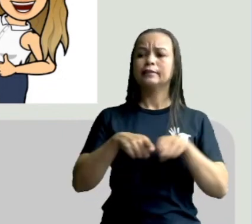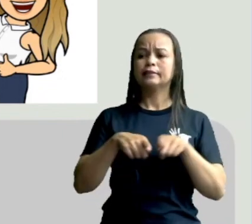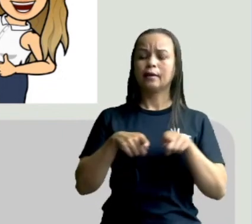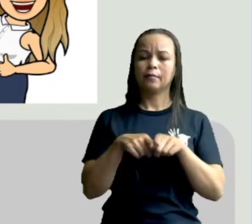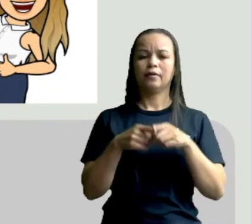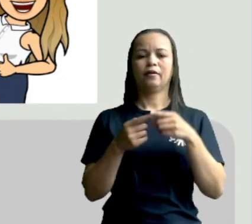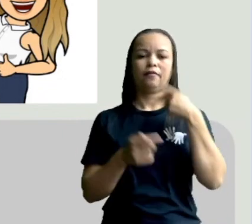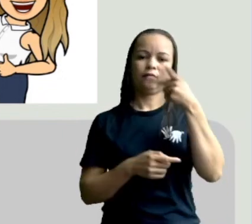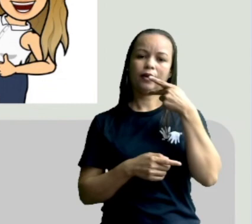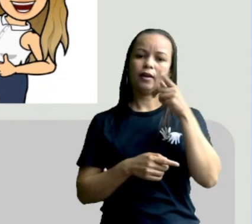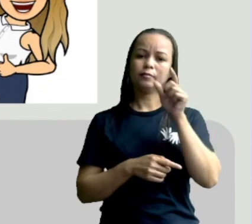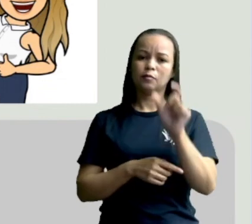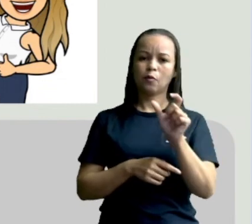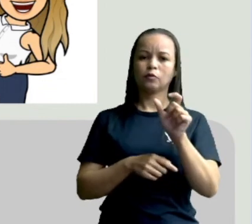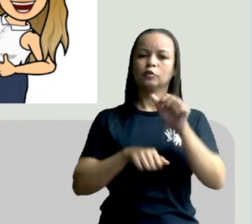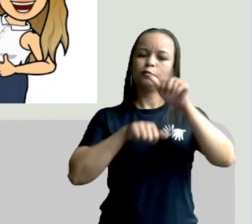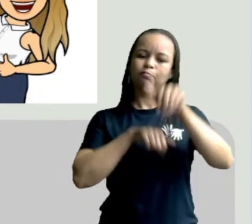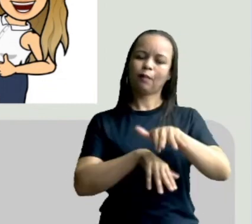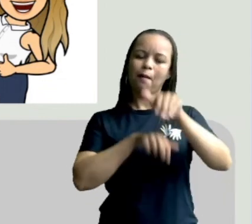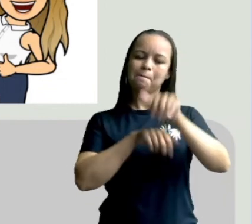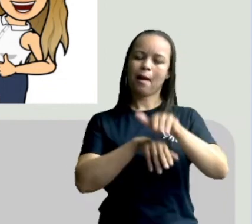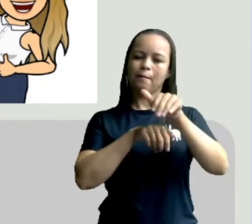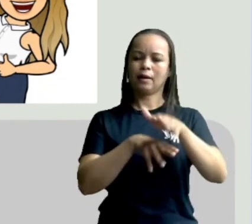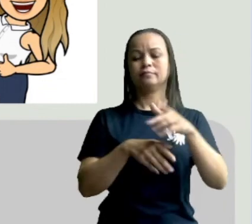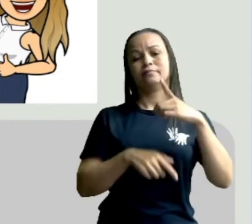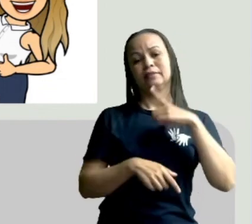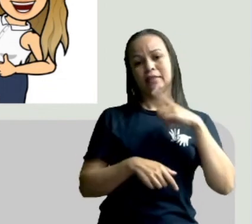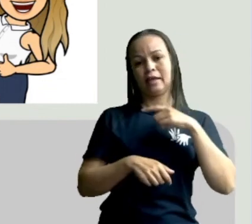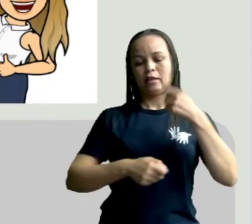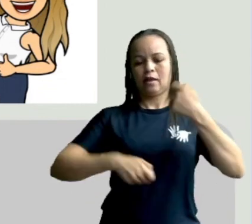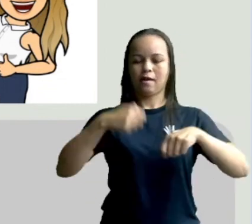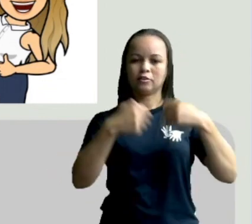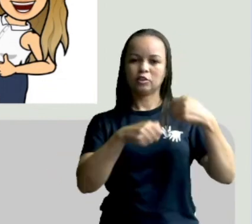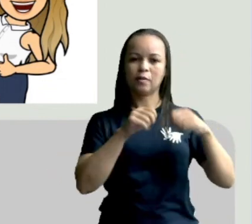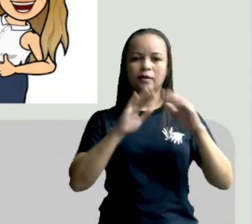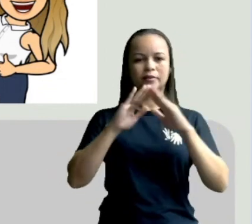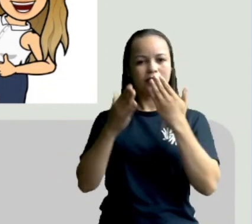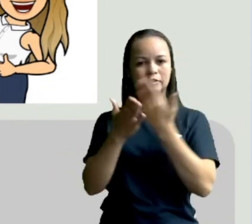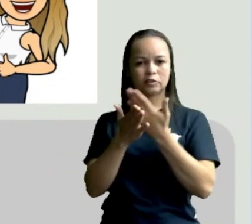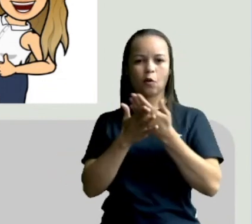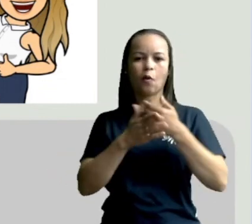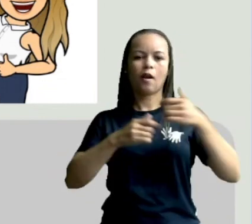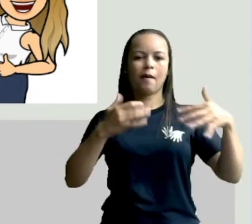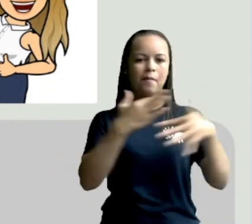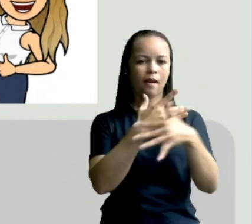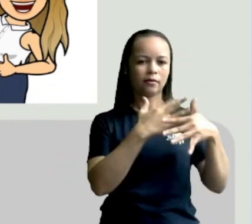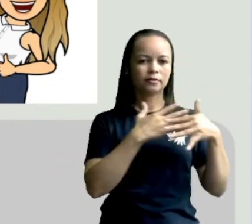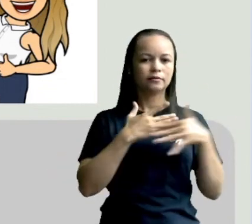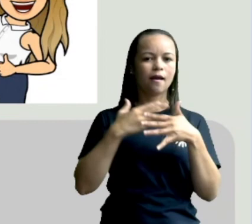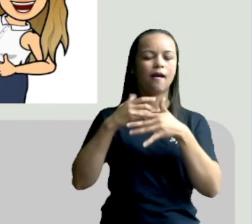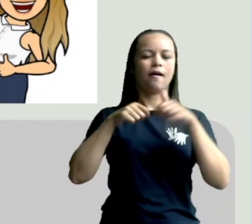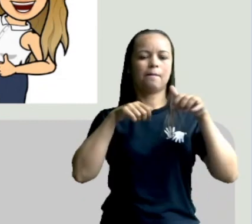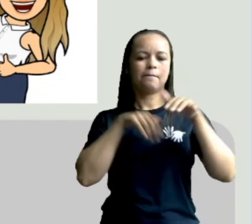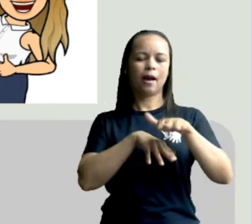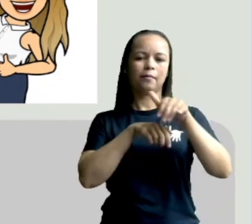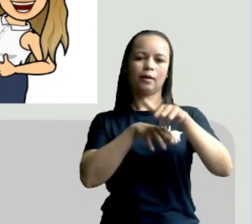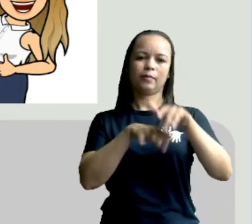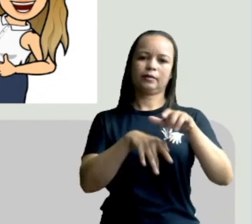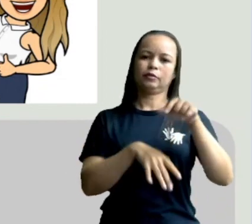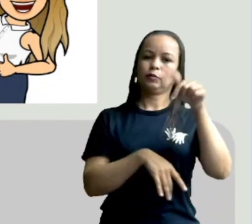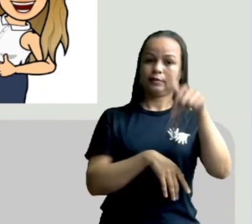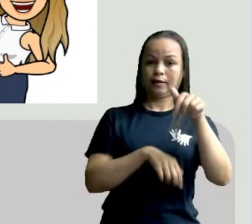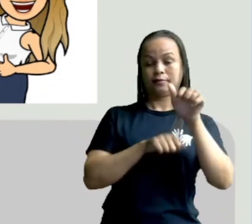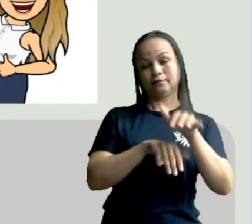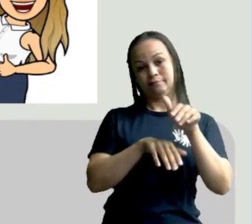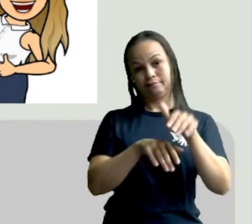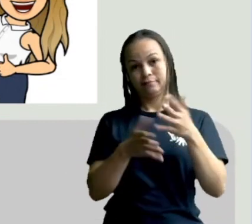desfile cívico, lembram? Que tem os desfiles das bandas, das escolas pela cidade, todo 7 de setembro. Aqui em